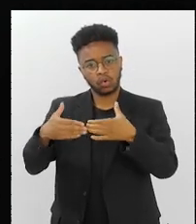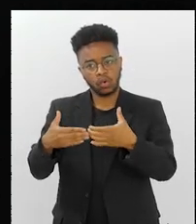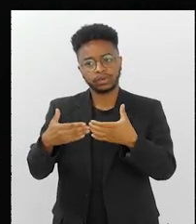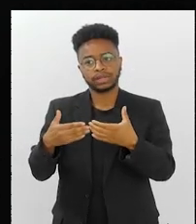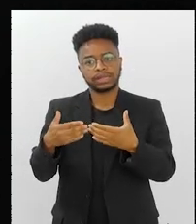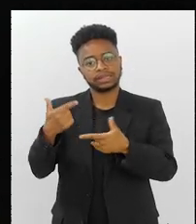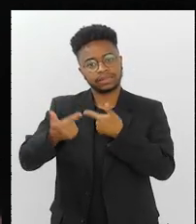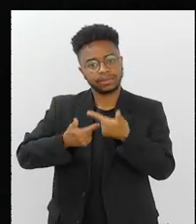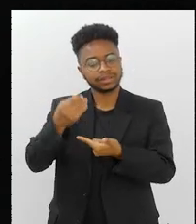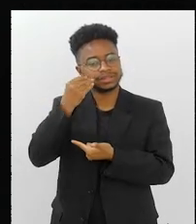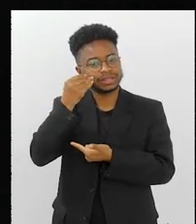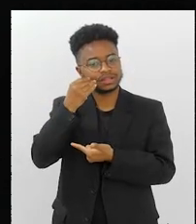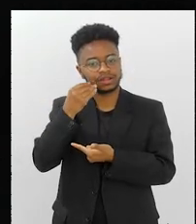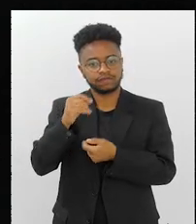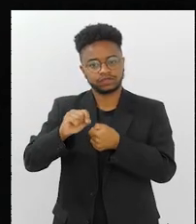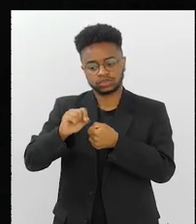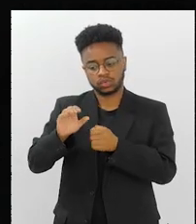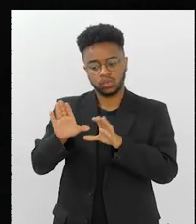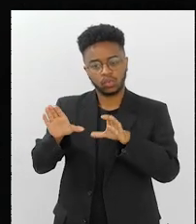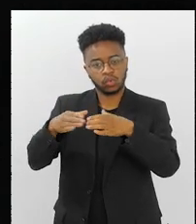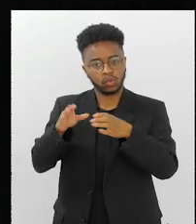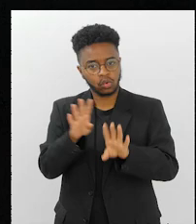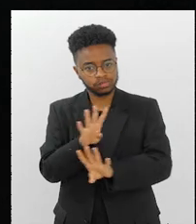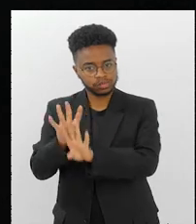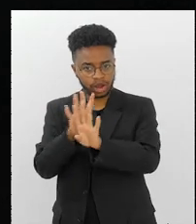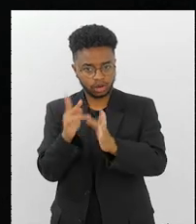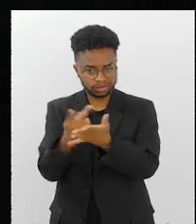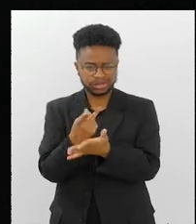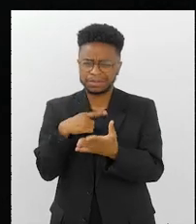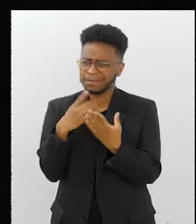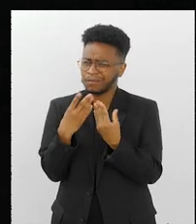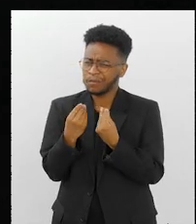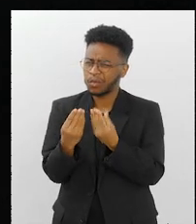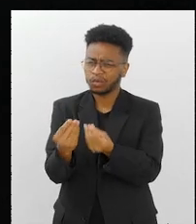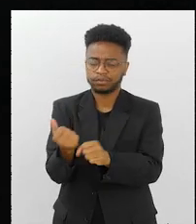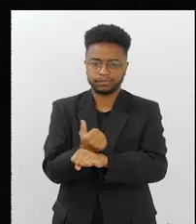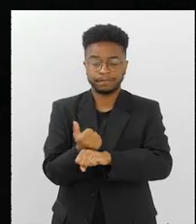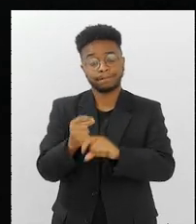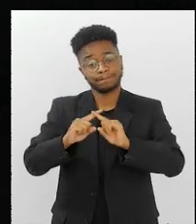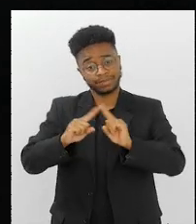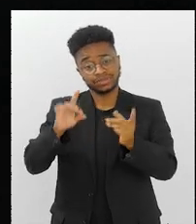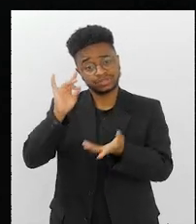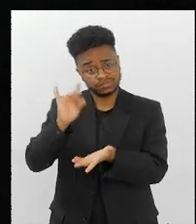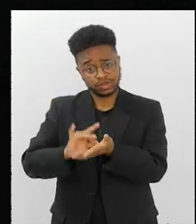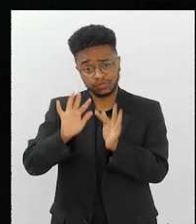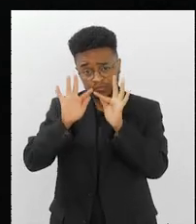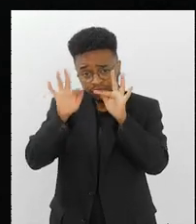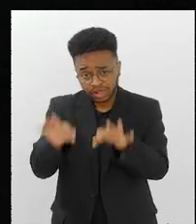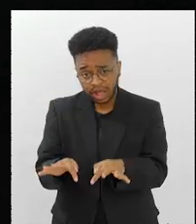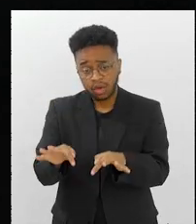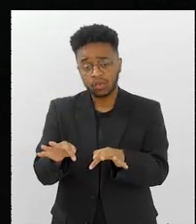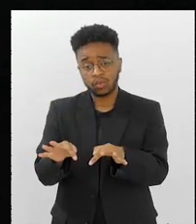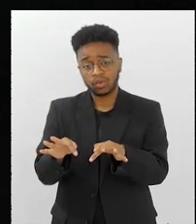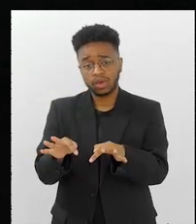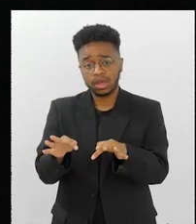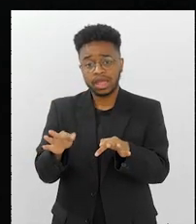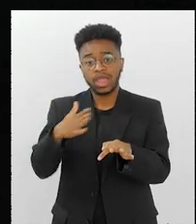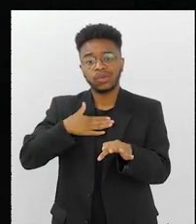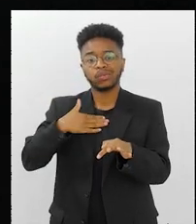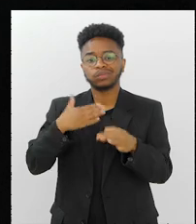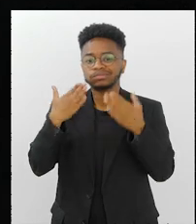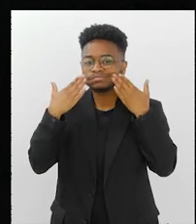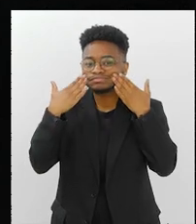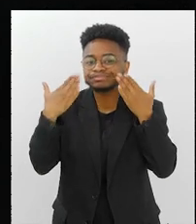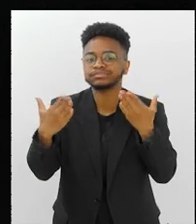eh que trabalham para aquela para que aquela comissão de frente aconteça muitos profissionais e Mas de fato No final a